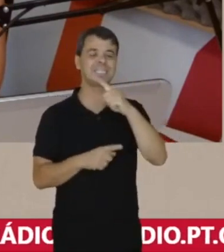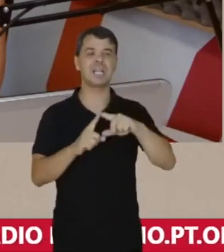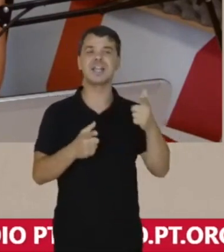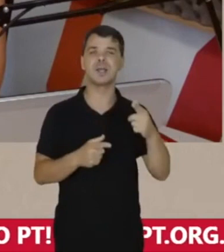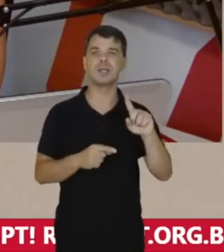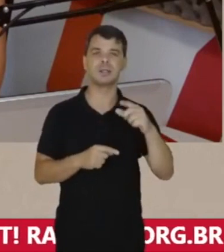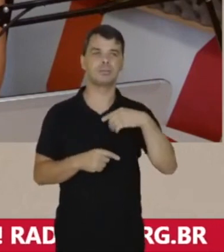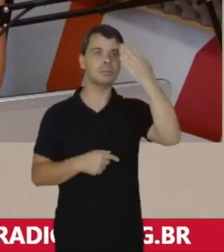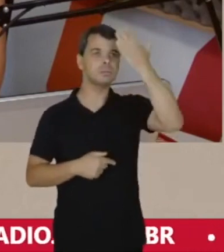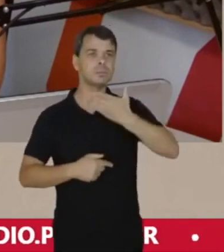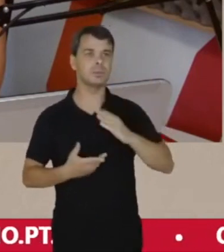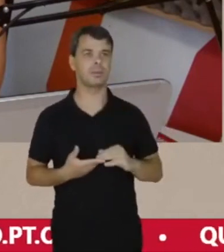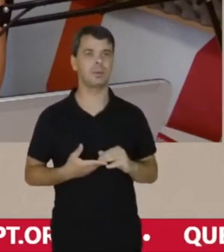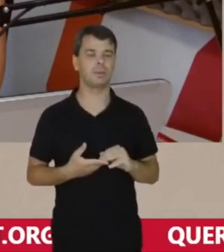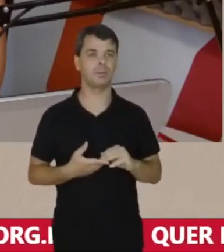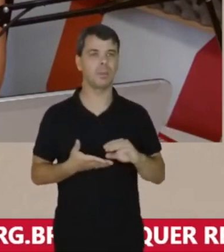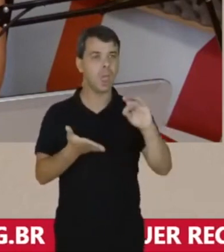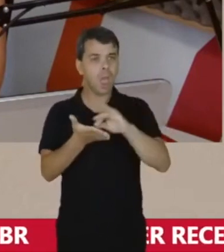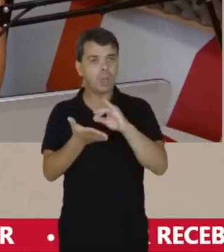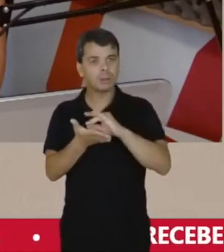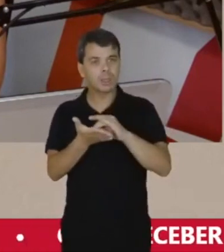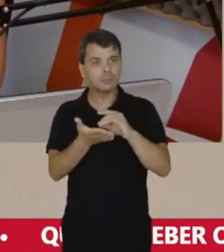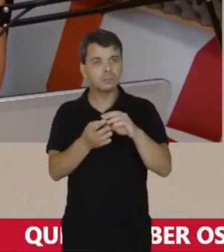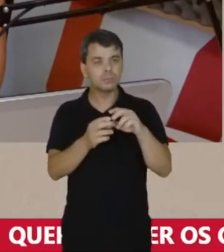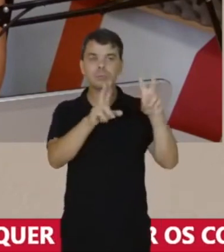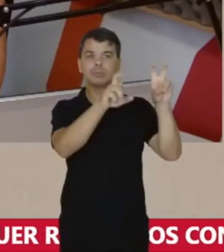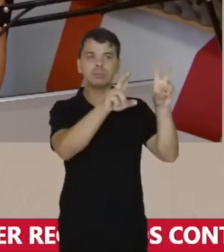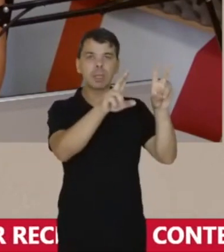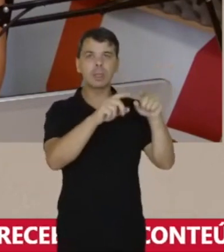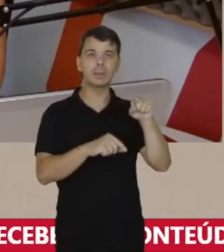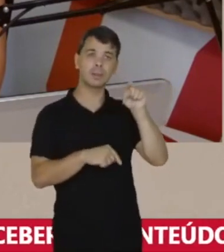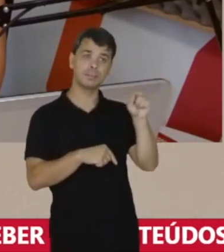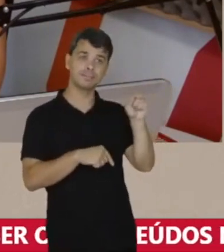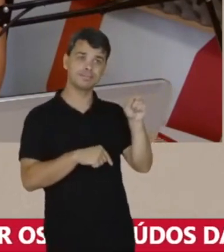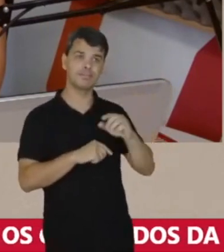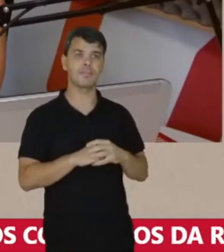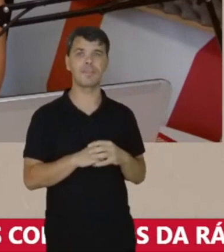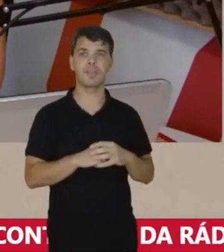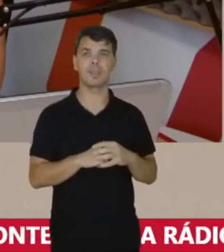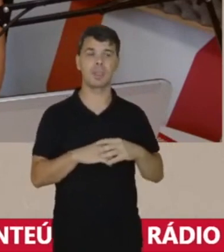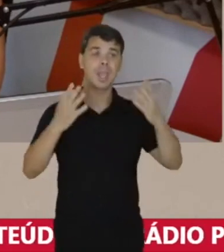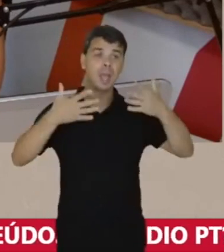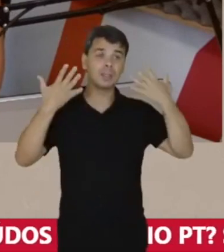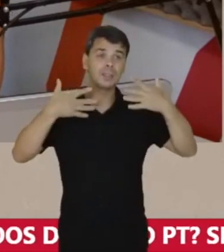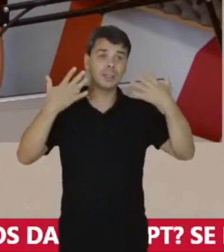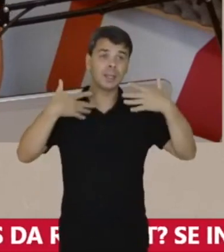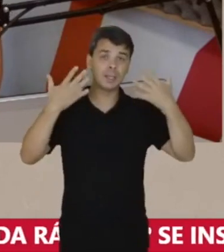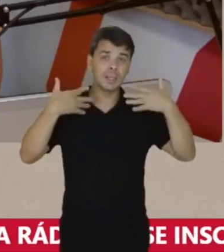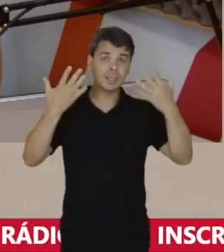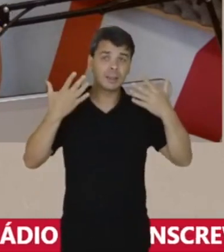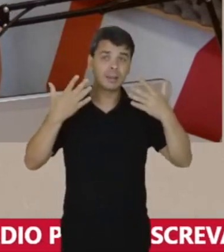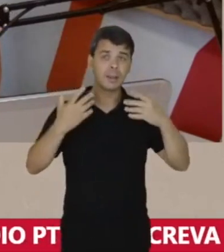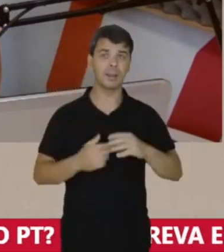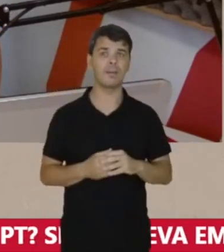uma foto séria, né? Eu escrevo sobre isso, né? Dizendo que a alegria, né? Para mim, a